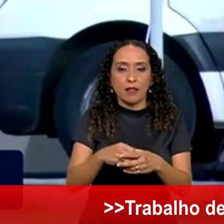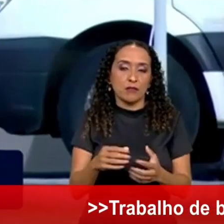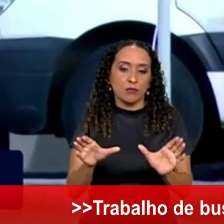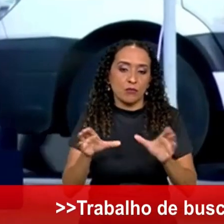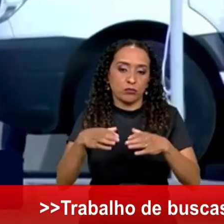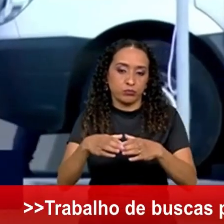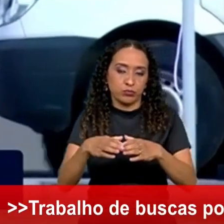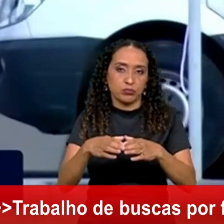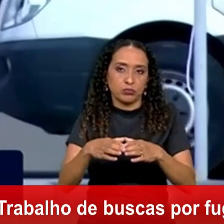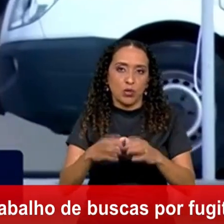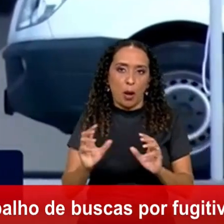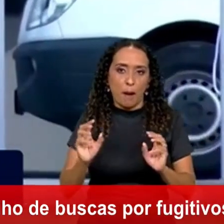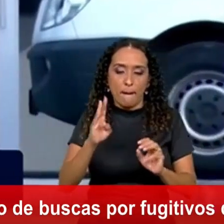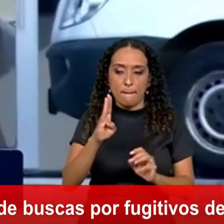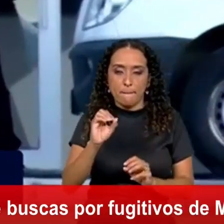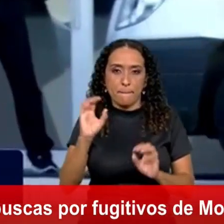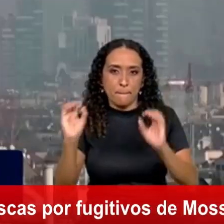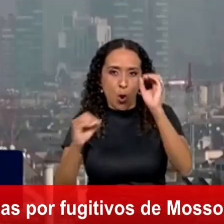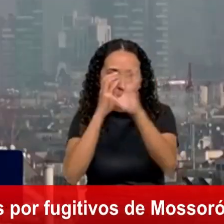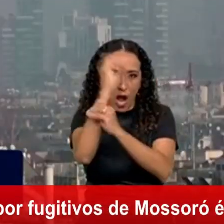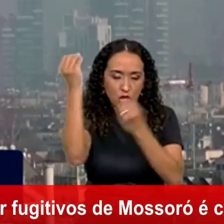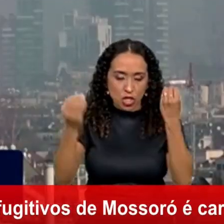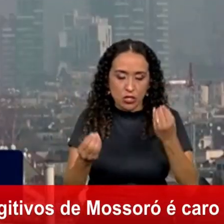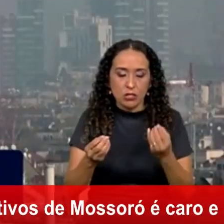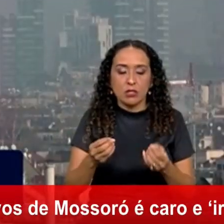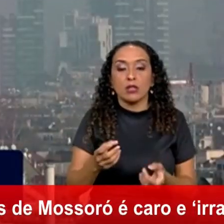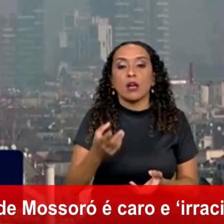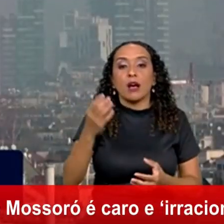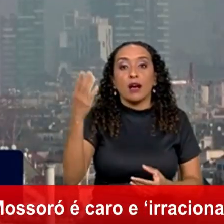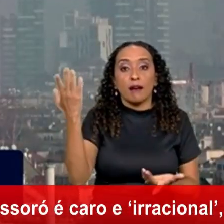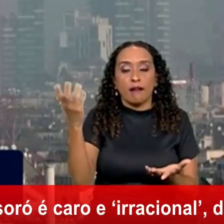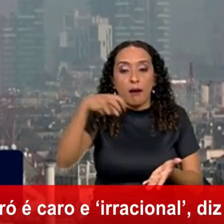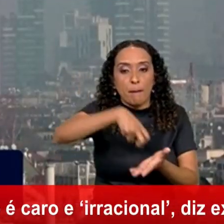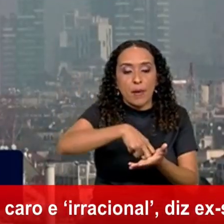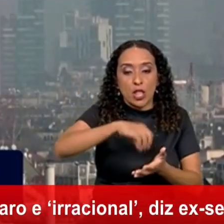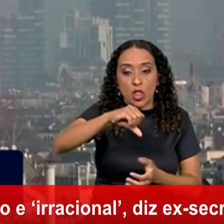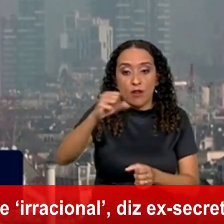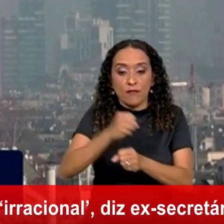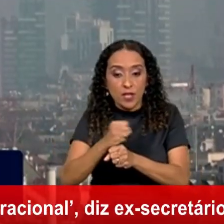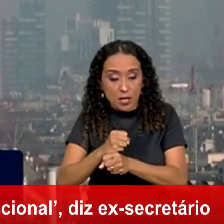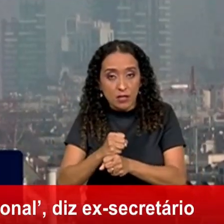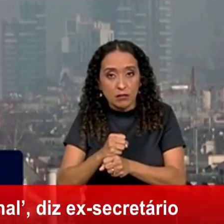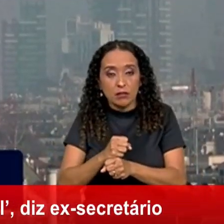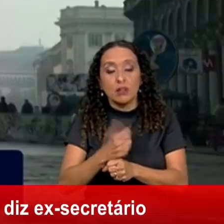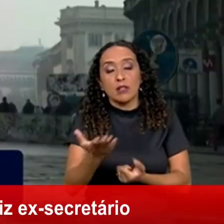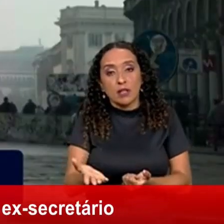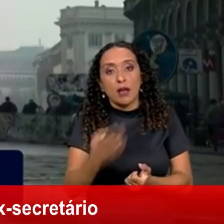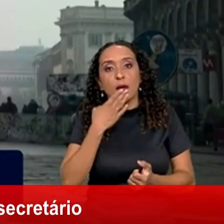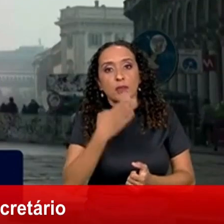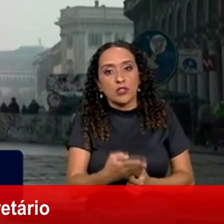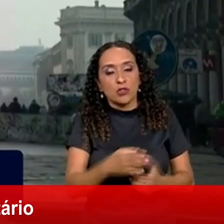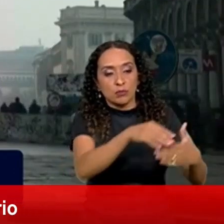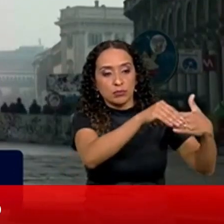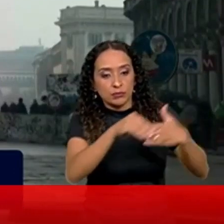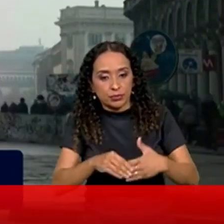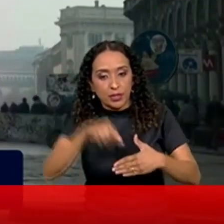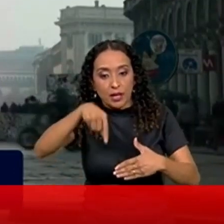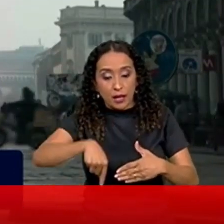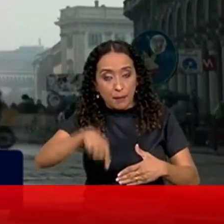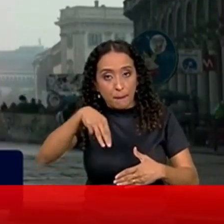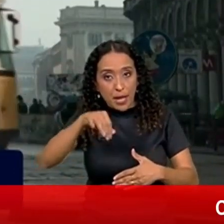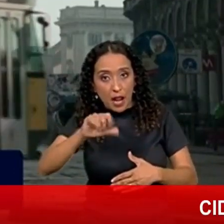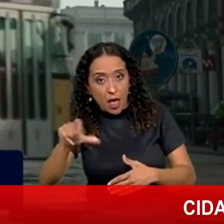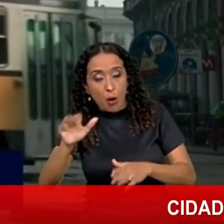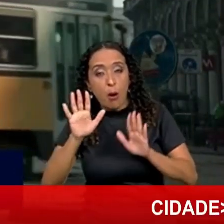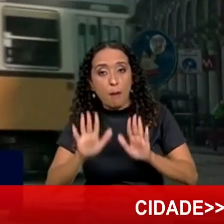cidadãos brasileiros foi feita com a possibilidade do cumprimento da pena no seu próprio país. Caso contrário, o Estado